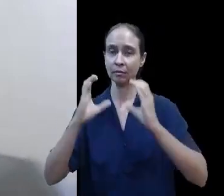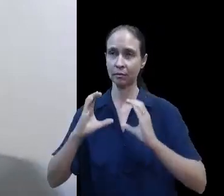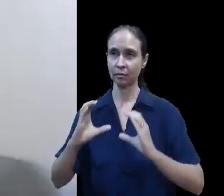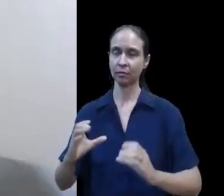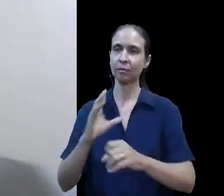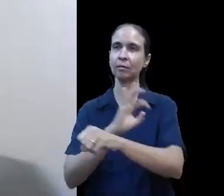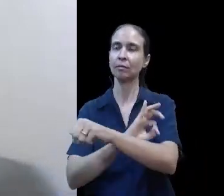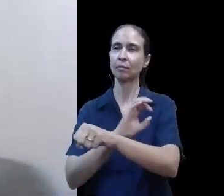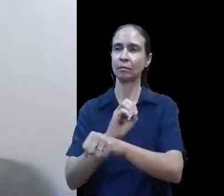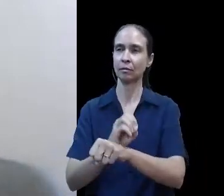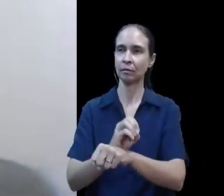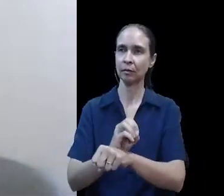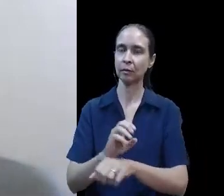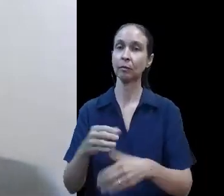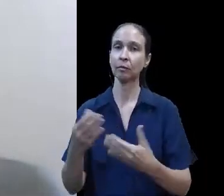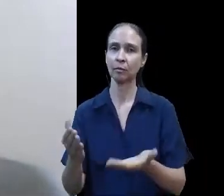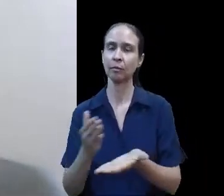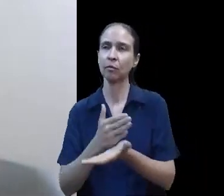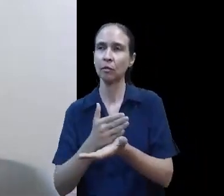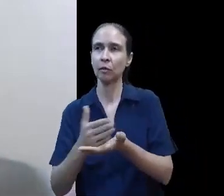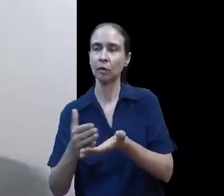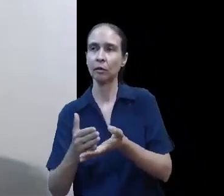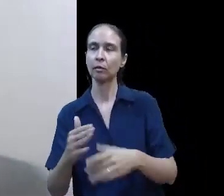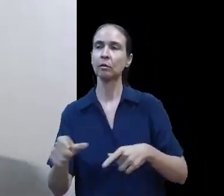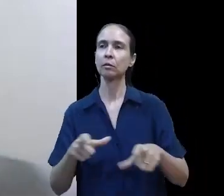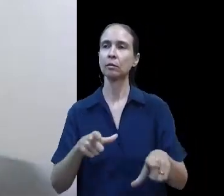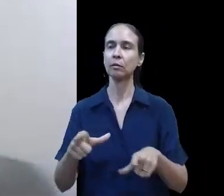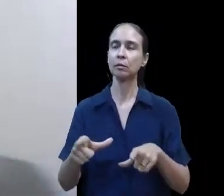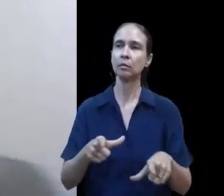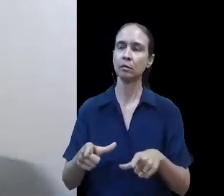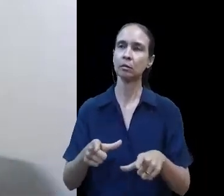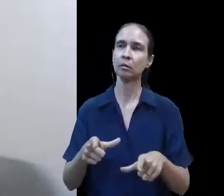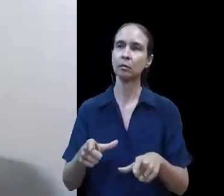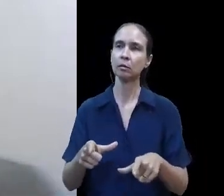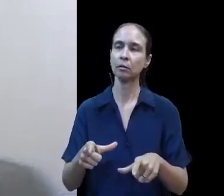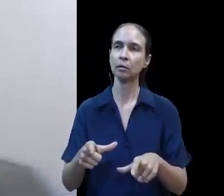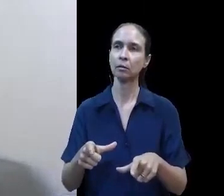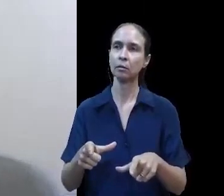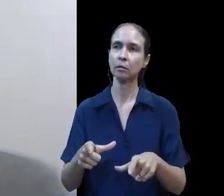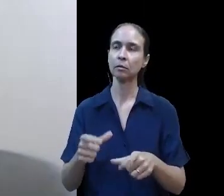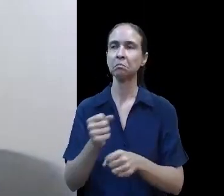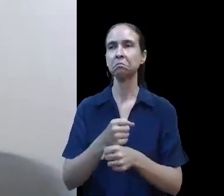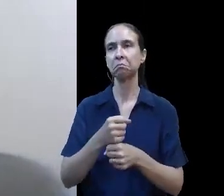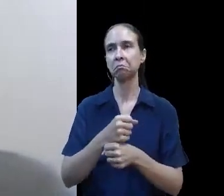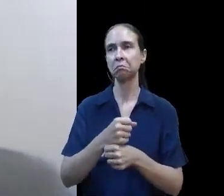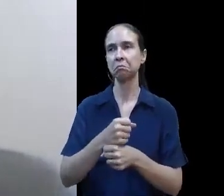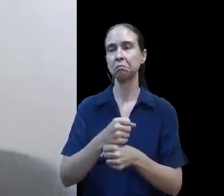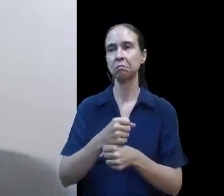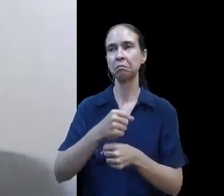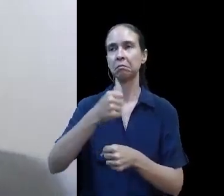disse, nós começamos o trabalho aí em 93